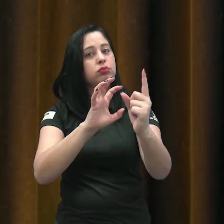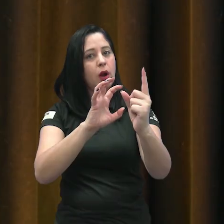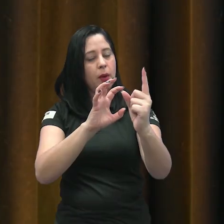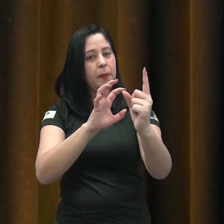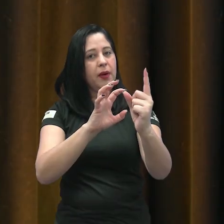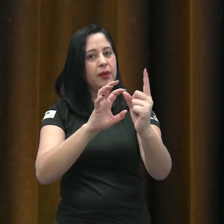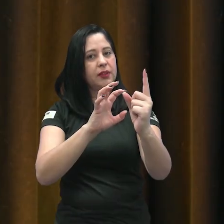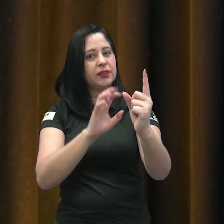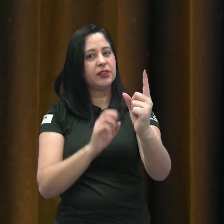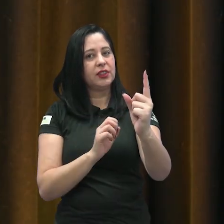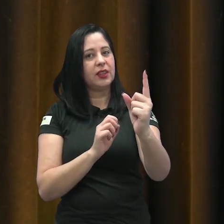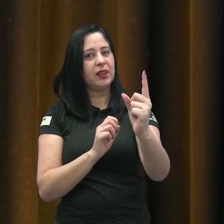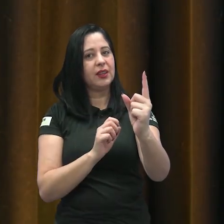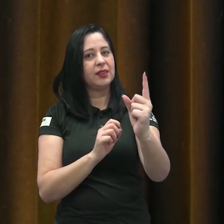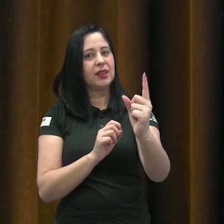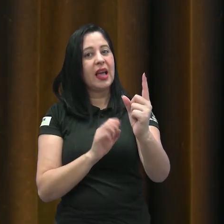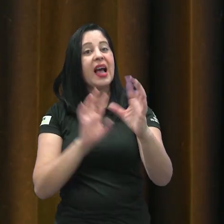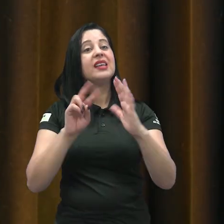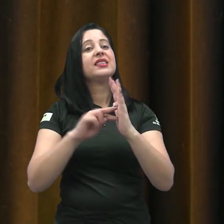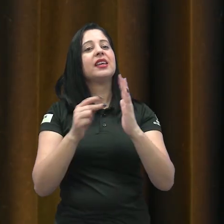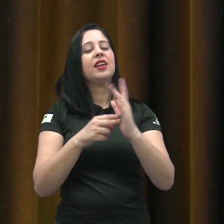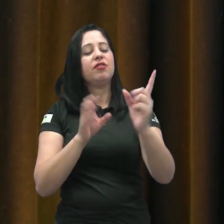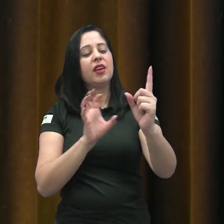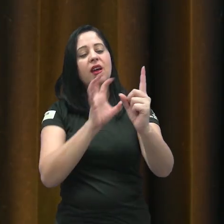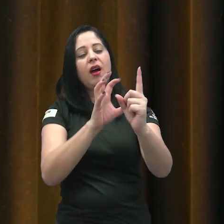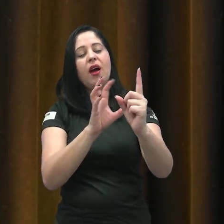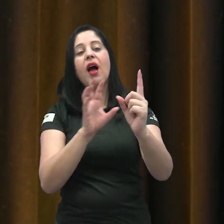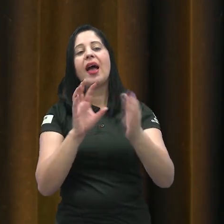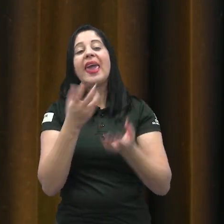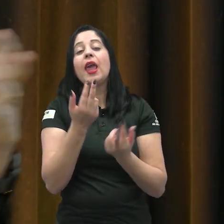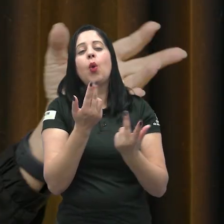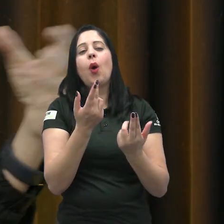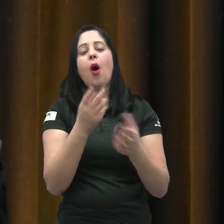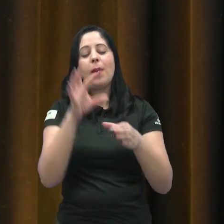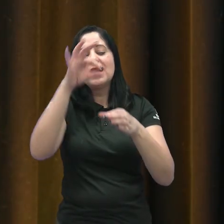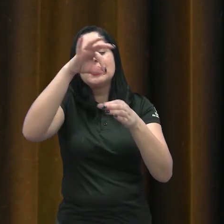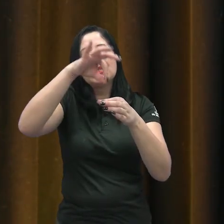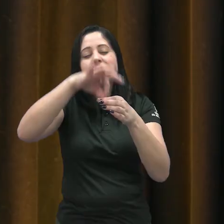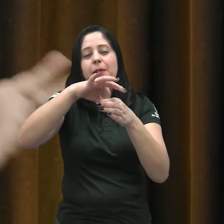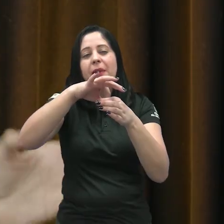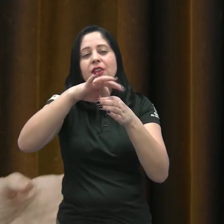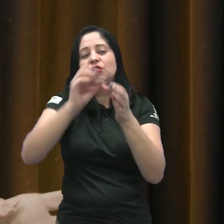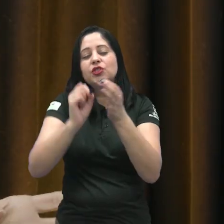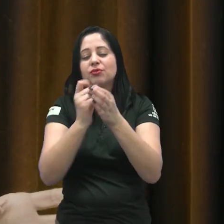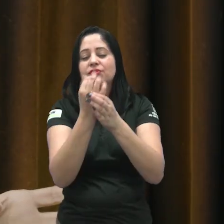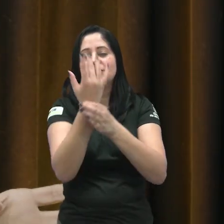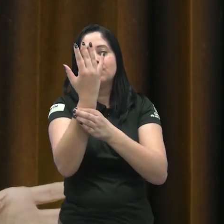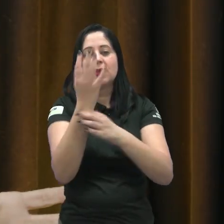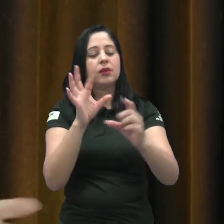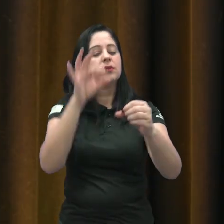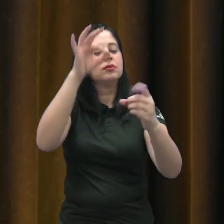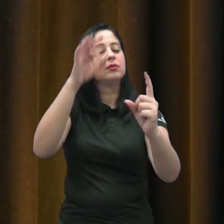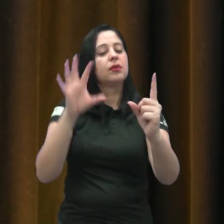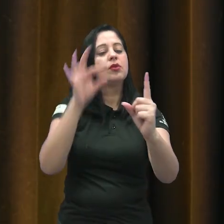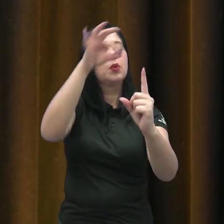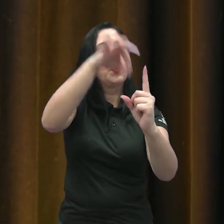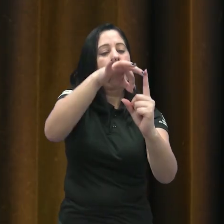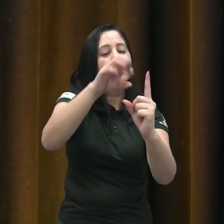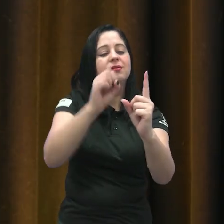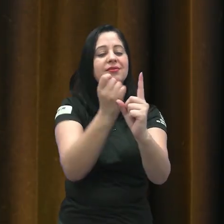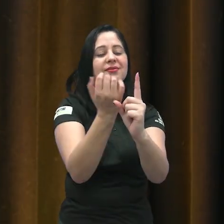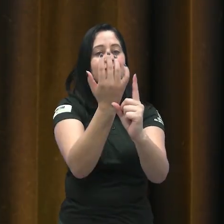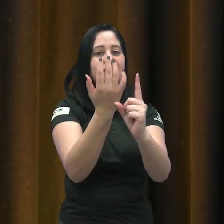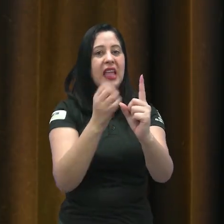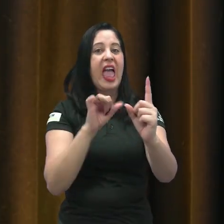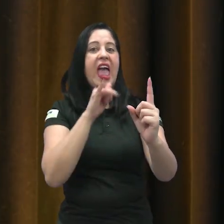né? Você pode estar plantando uma sementinha, né? Se a pessoa está ali, está falando com você e nunca presta atenção no que você está falando, ou está te exigindo